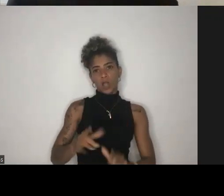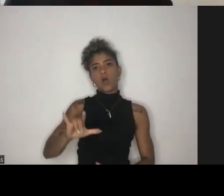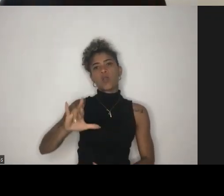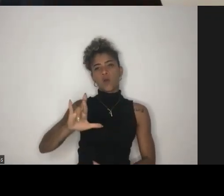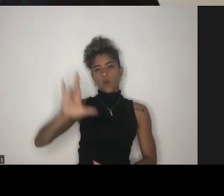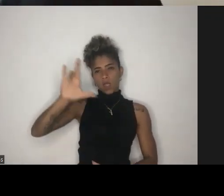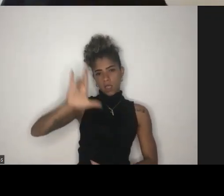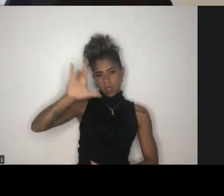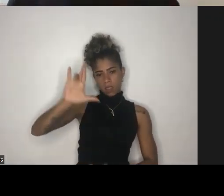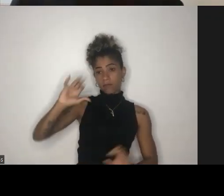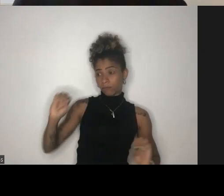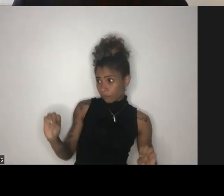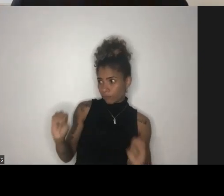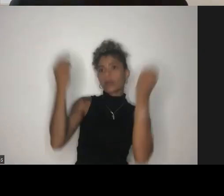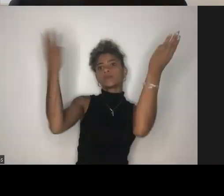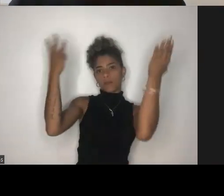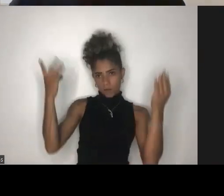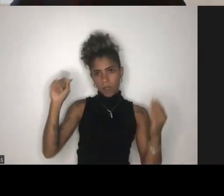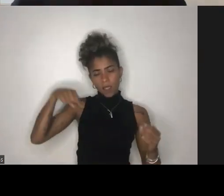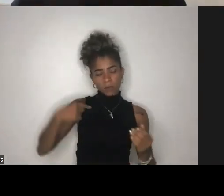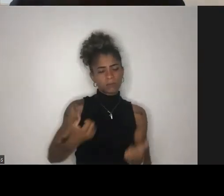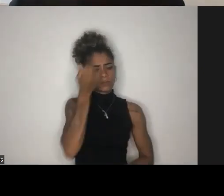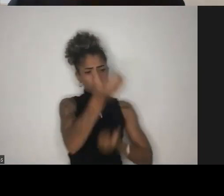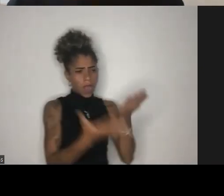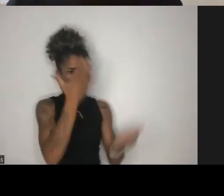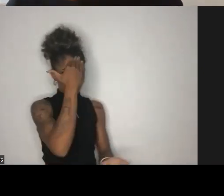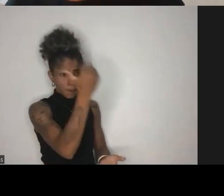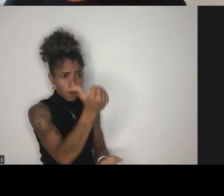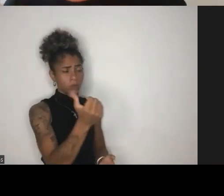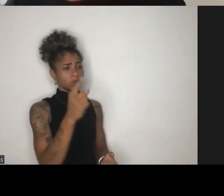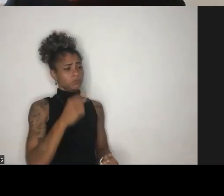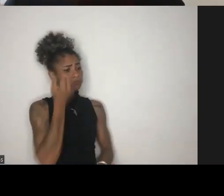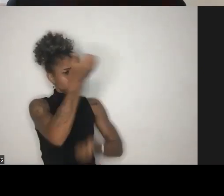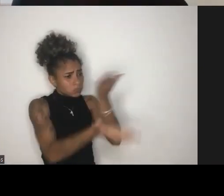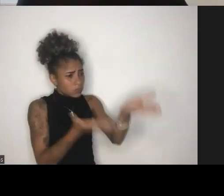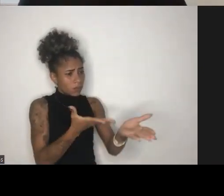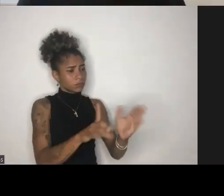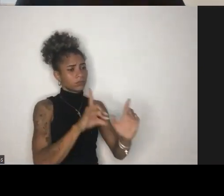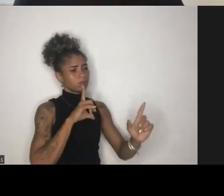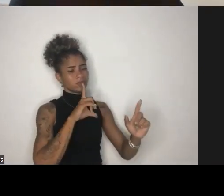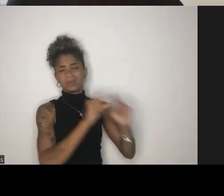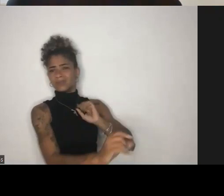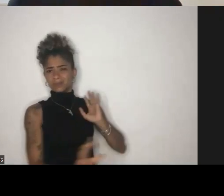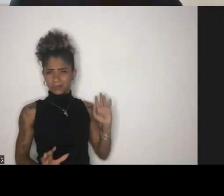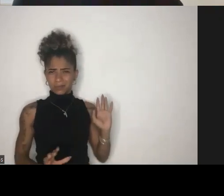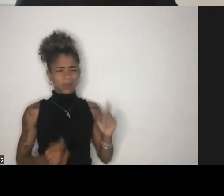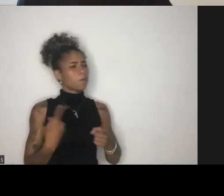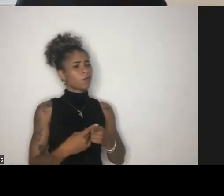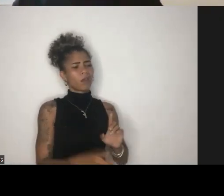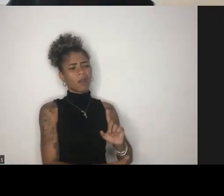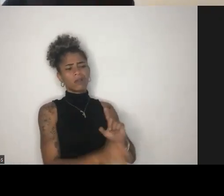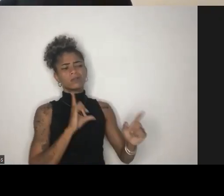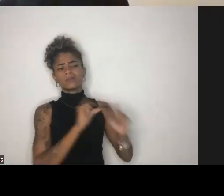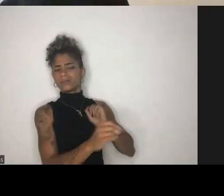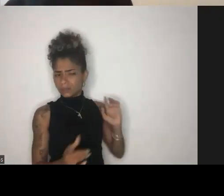festa atendendo grandes artistas mas eu simplesmente resolvi sair aí fala pô por que que você fez isso e